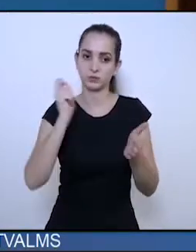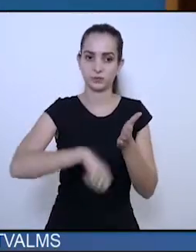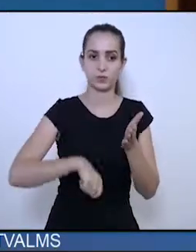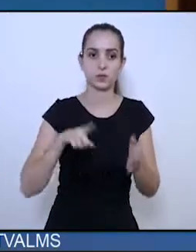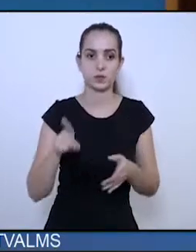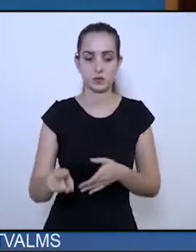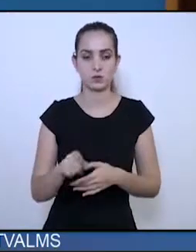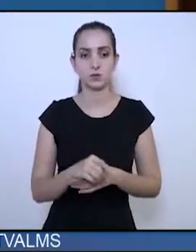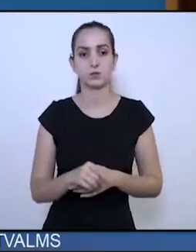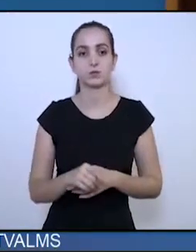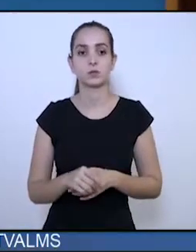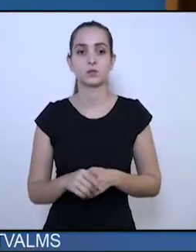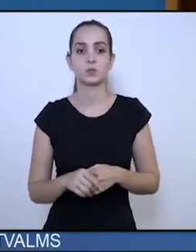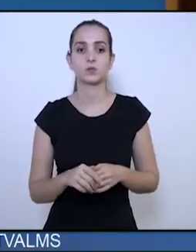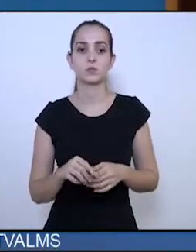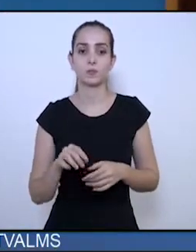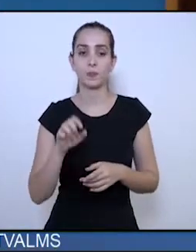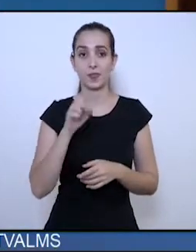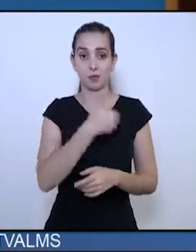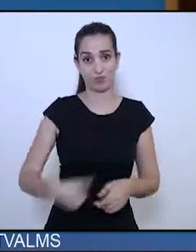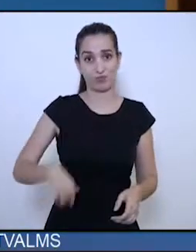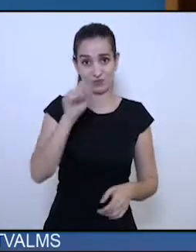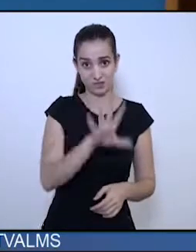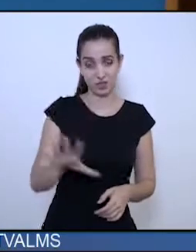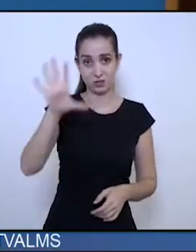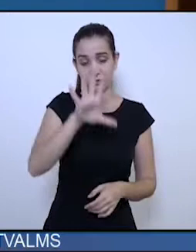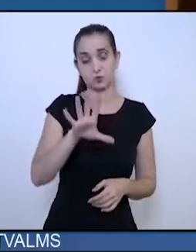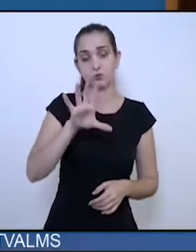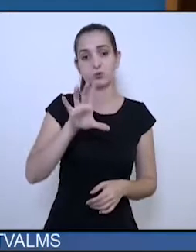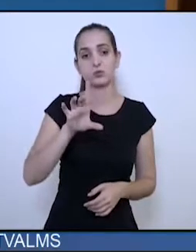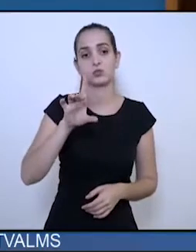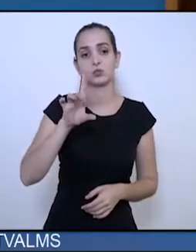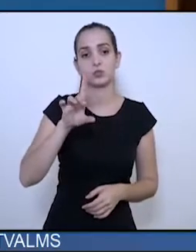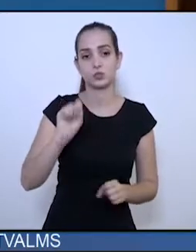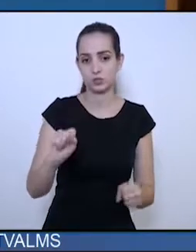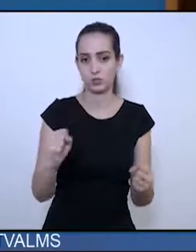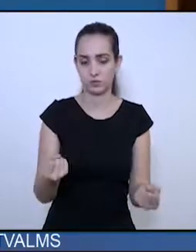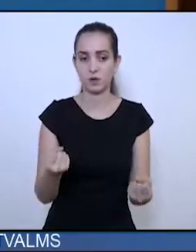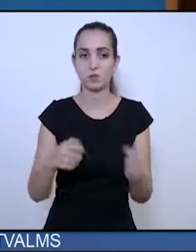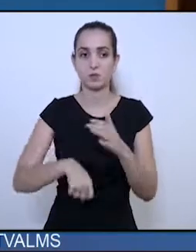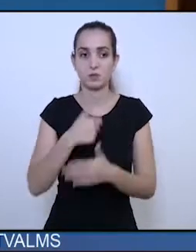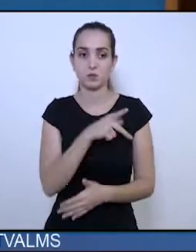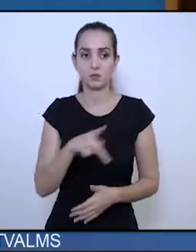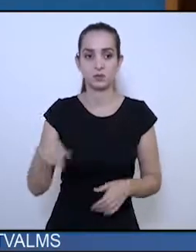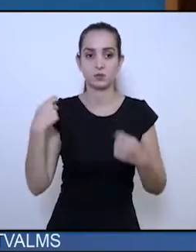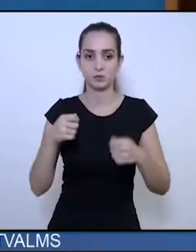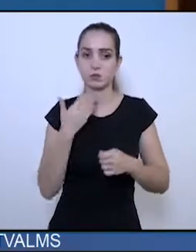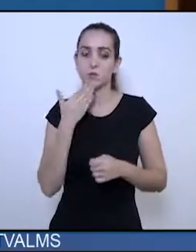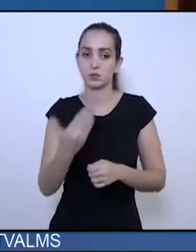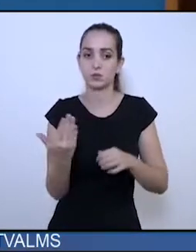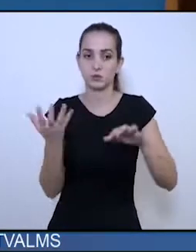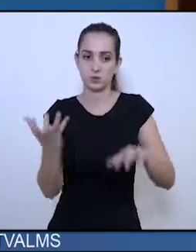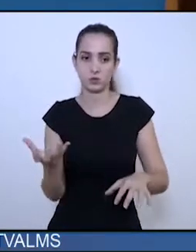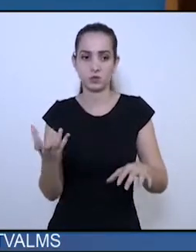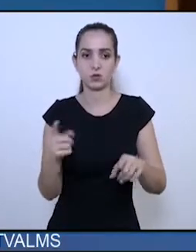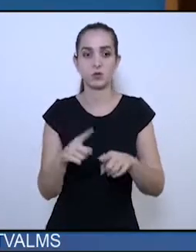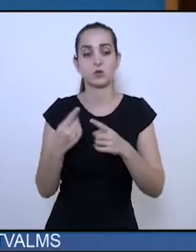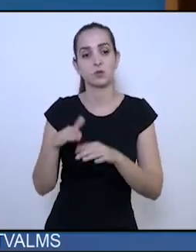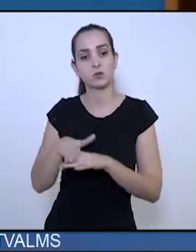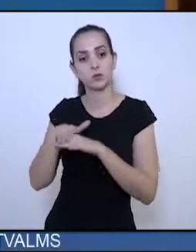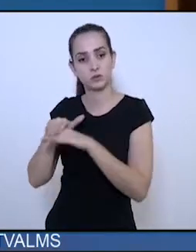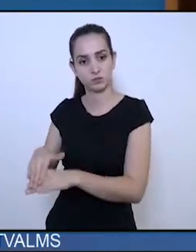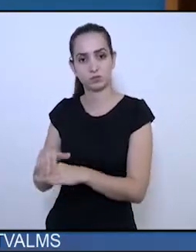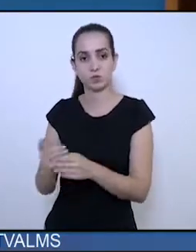né, o estado de sítio diferentemente, porque o presidente primeiro tem que pedir ao Congresso Nacional. Na intervenção, não, ele